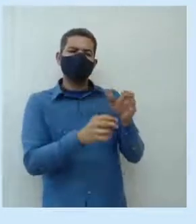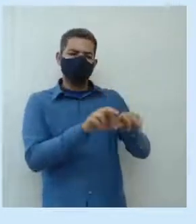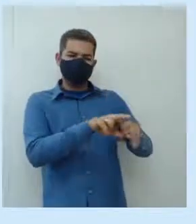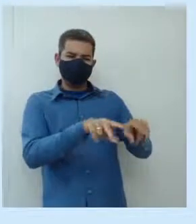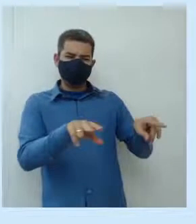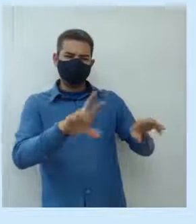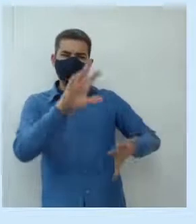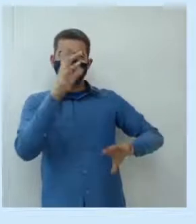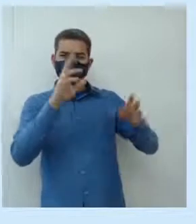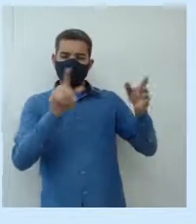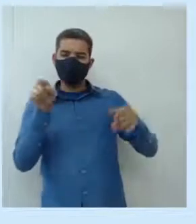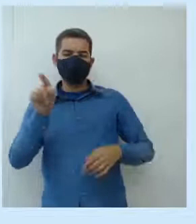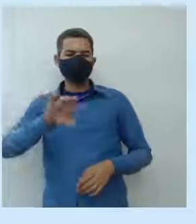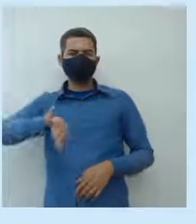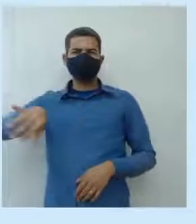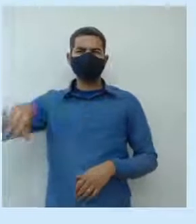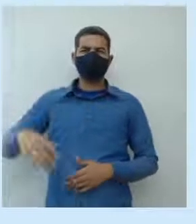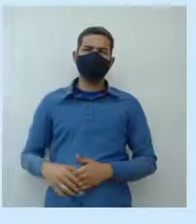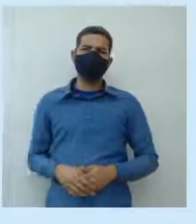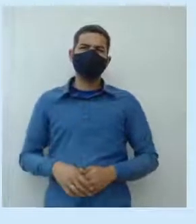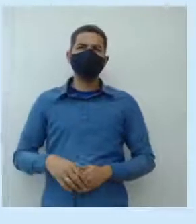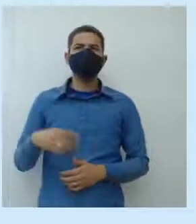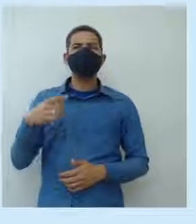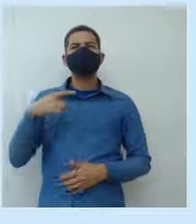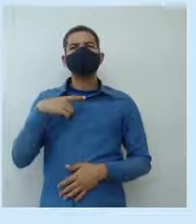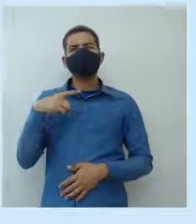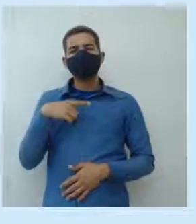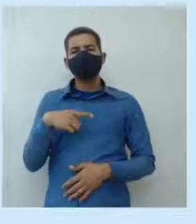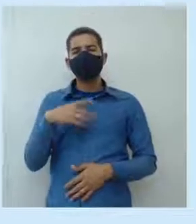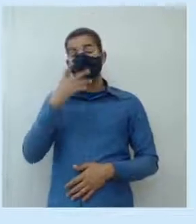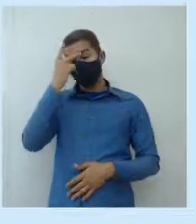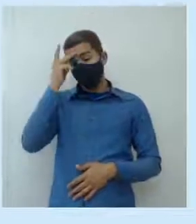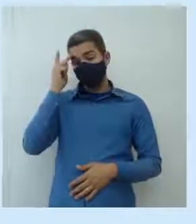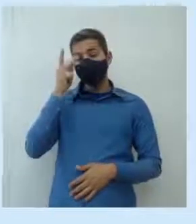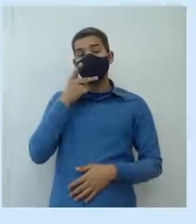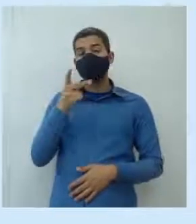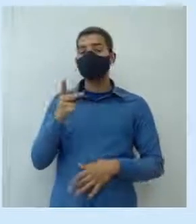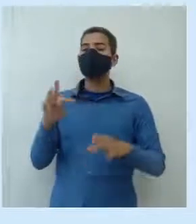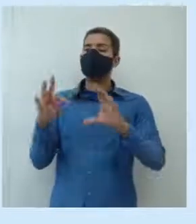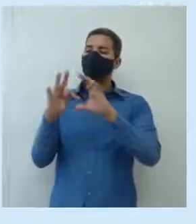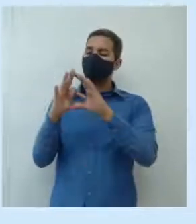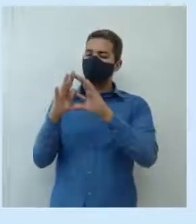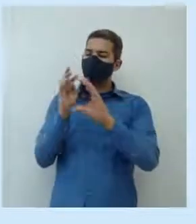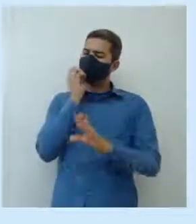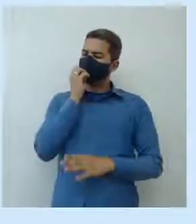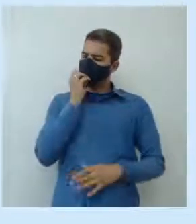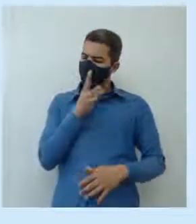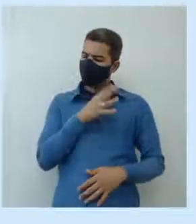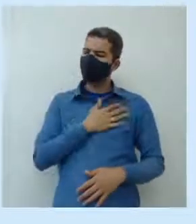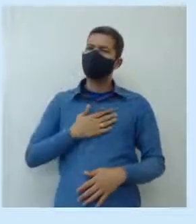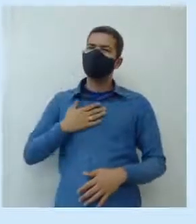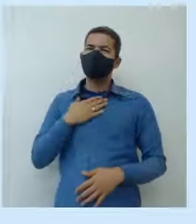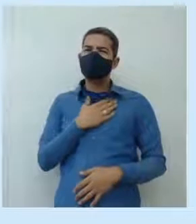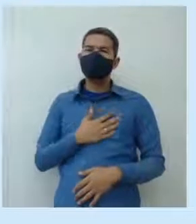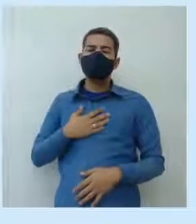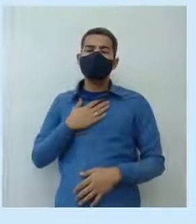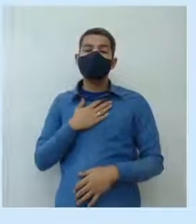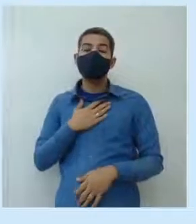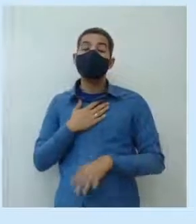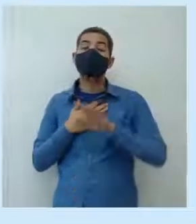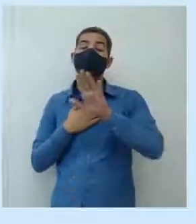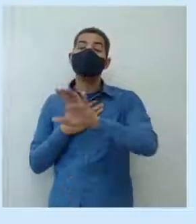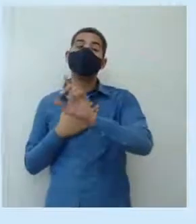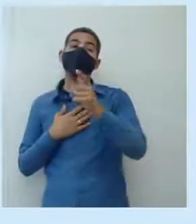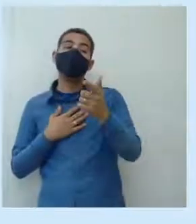várias situações. Então existem alguns argumentos que são favoráveis para os transgênicos e também existem argumentos que